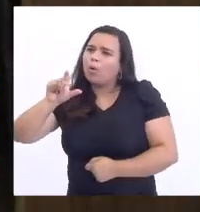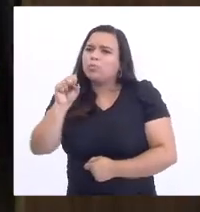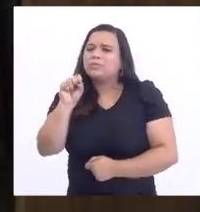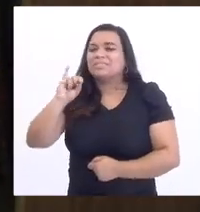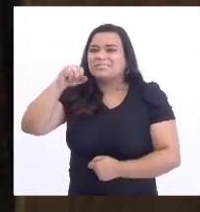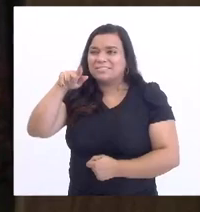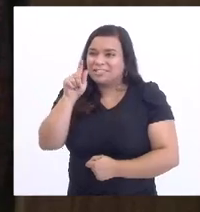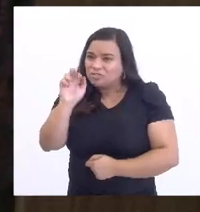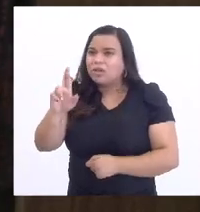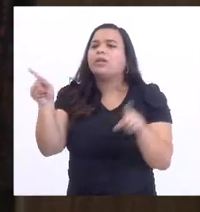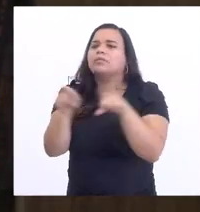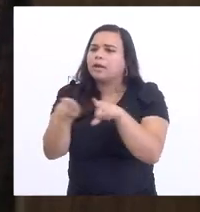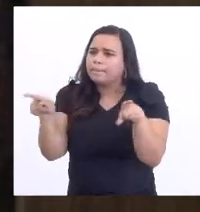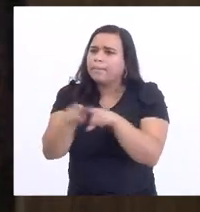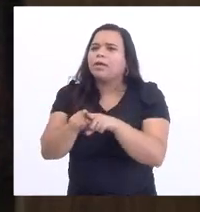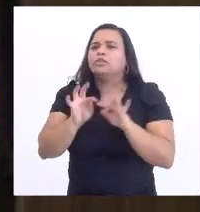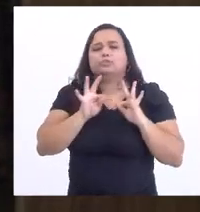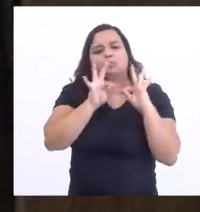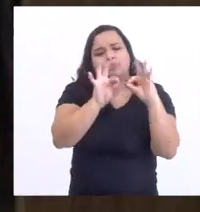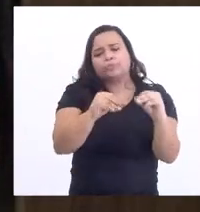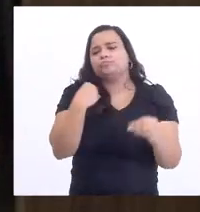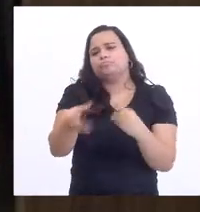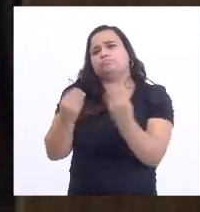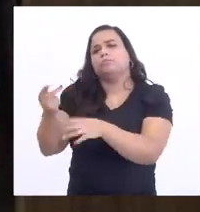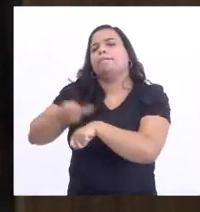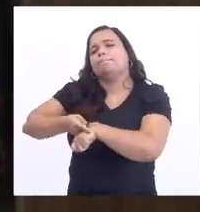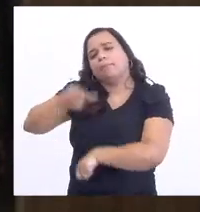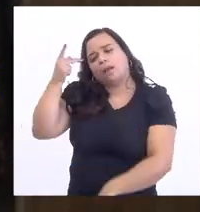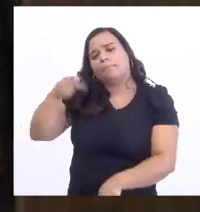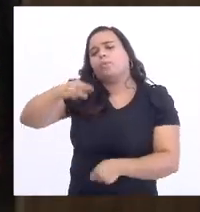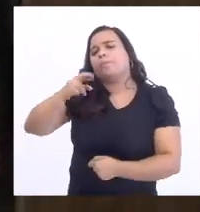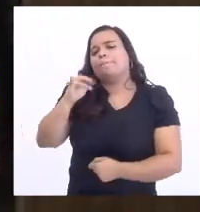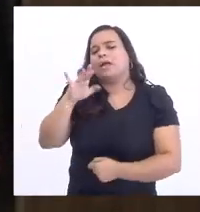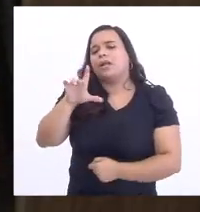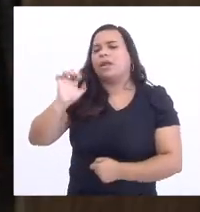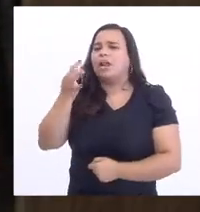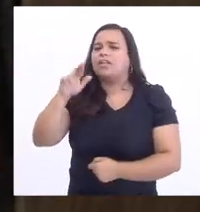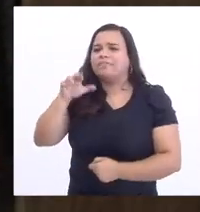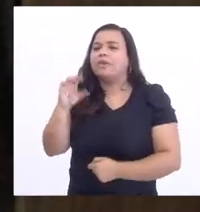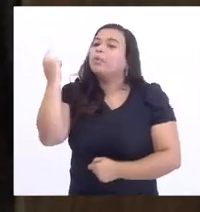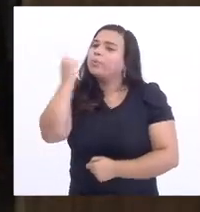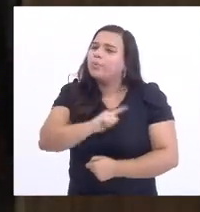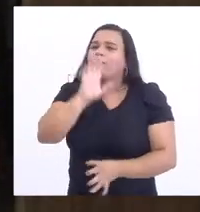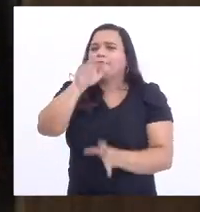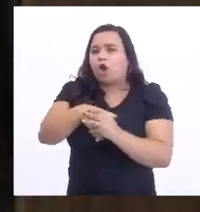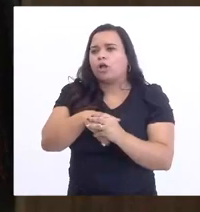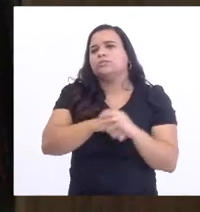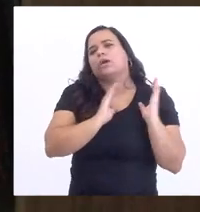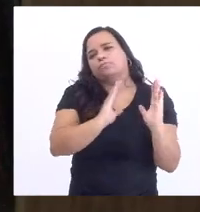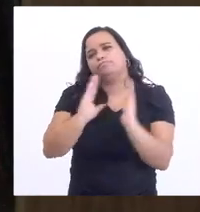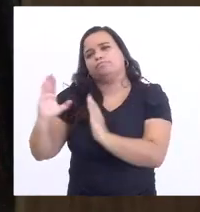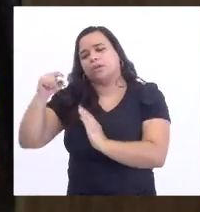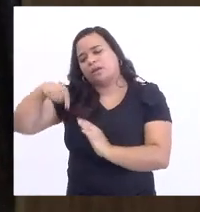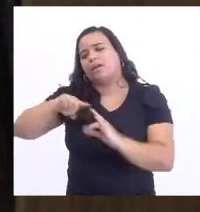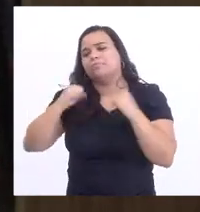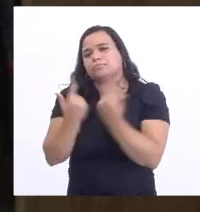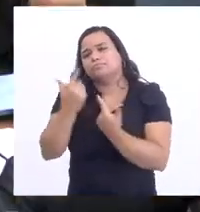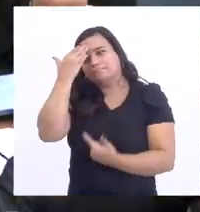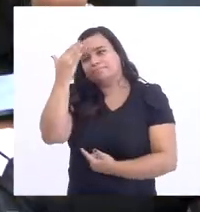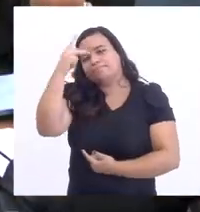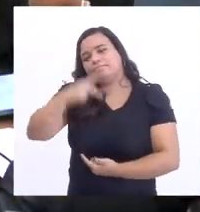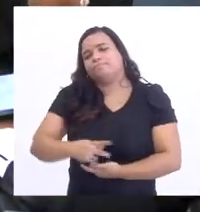as comendas do prêmio Marielle Franco também pudessem ser votadas em bloco aqui nessa casa. Obrigada,